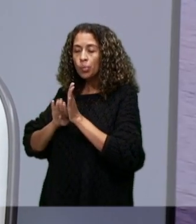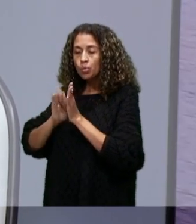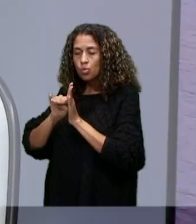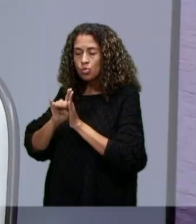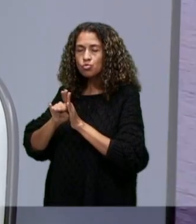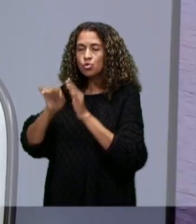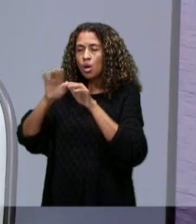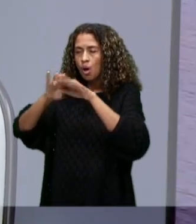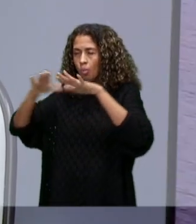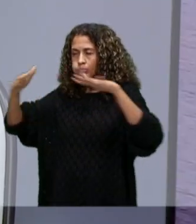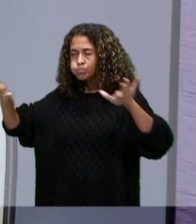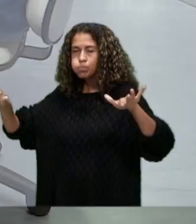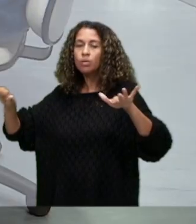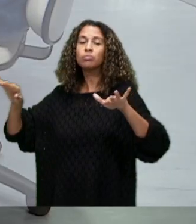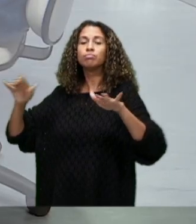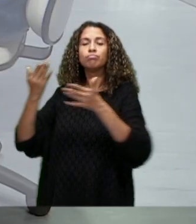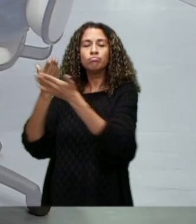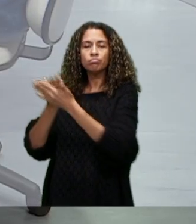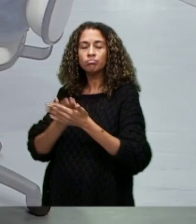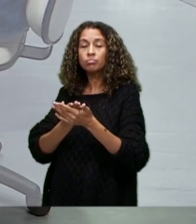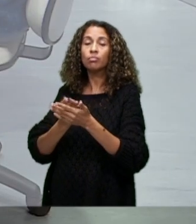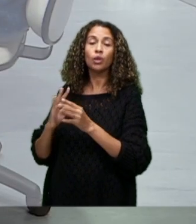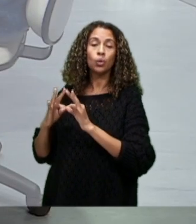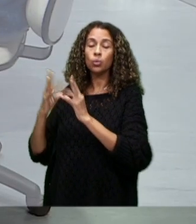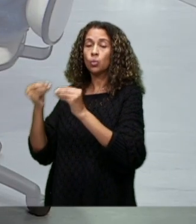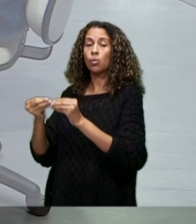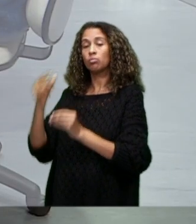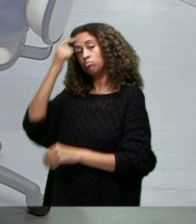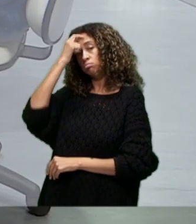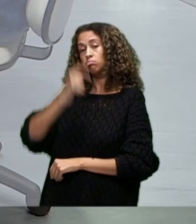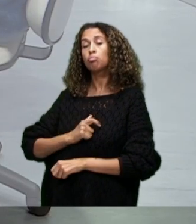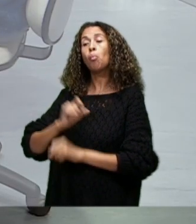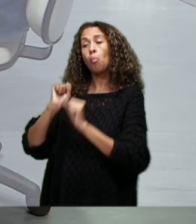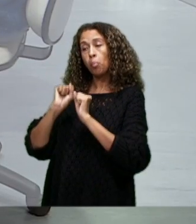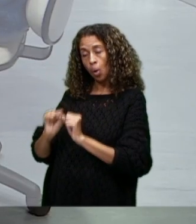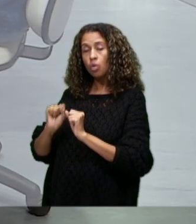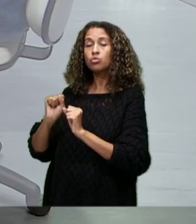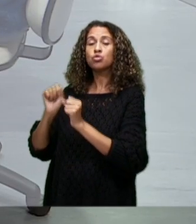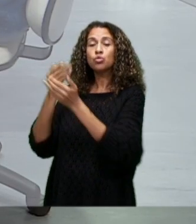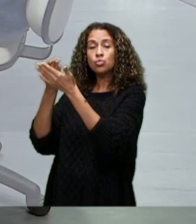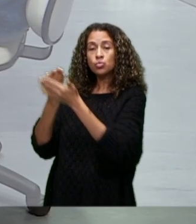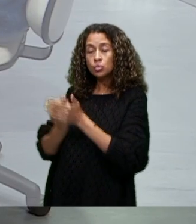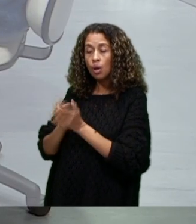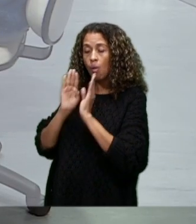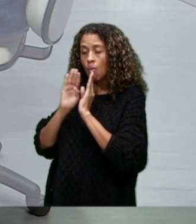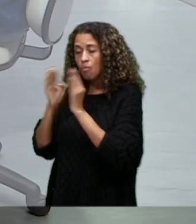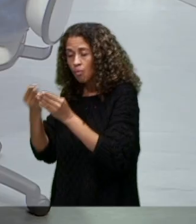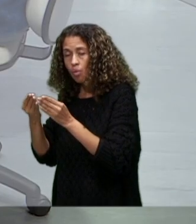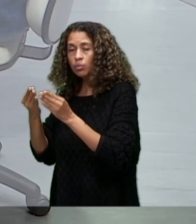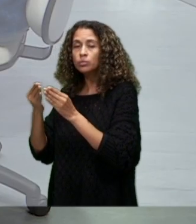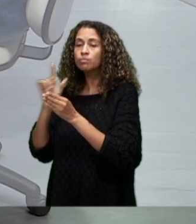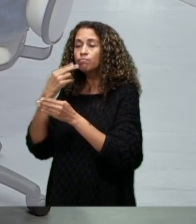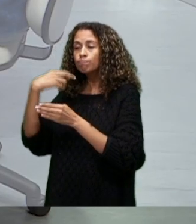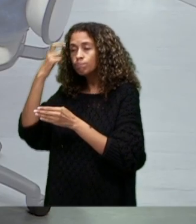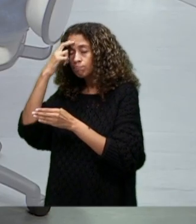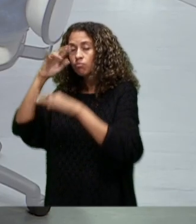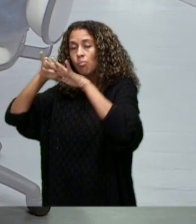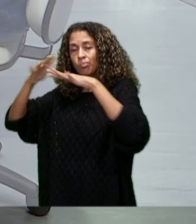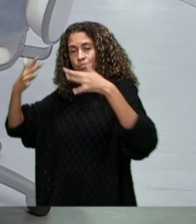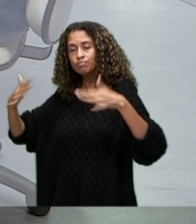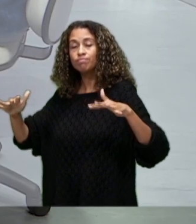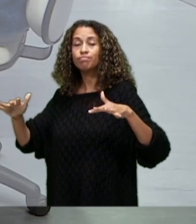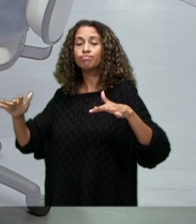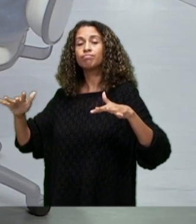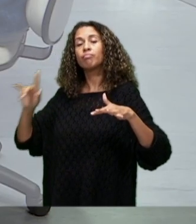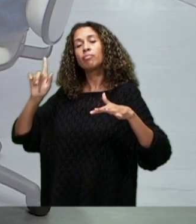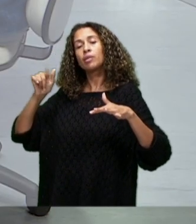e ali todo cidadão itajaiense ou da região pode fazer uma pós voltada para a cultura oceânica, que é o nosso a